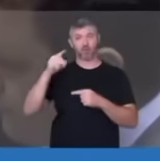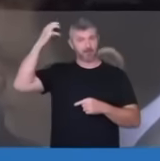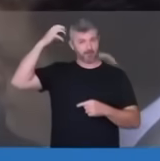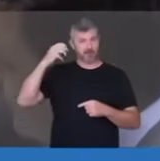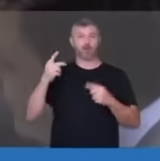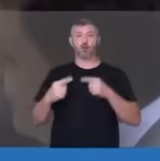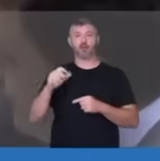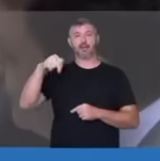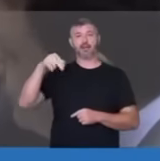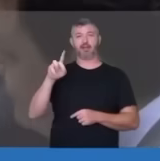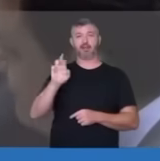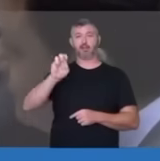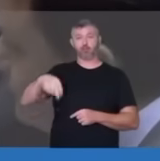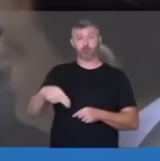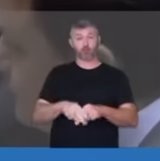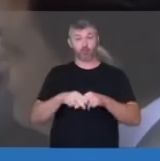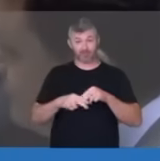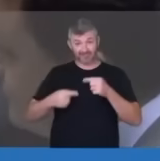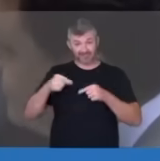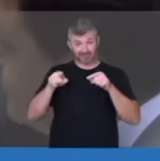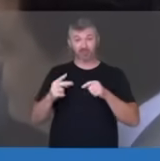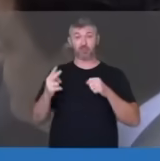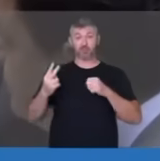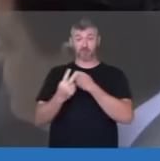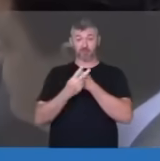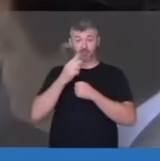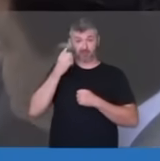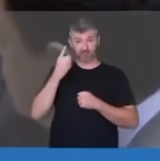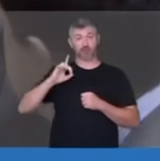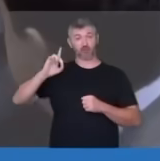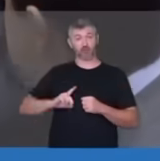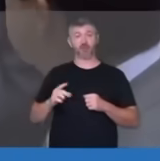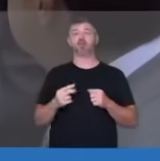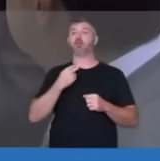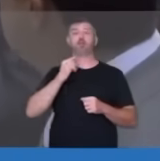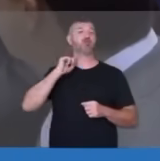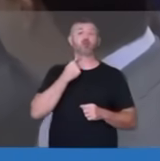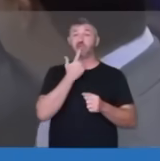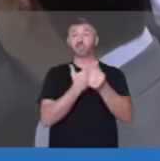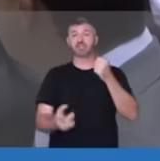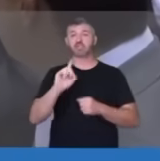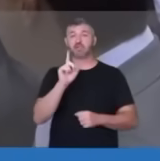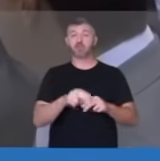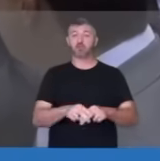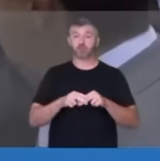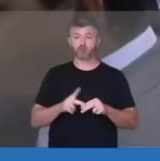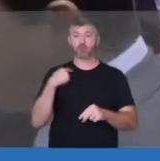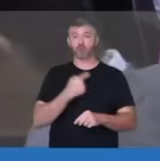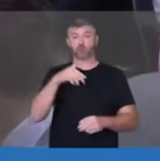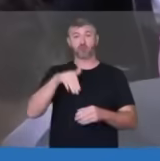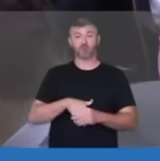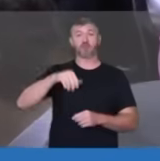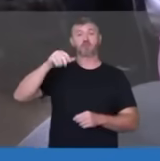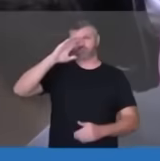e contra o Anderson. É por isso que esse debate da imunidade, que é tão importante, ele não pode ser manchado de sangue. E por esta razão estamos aqui